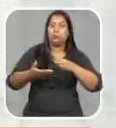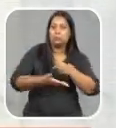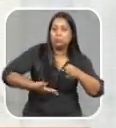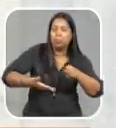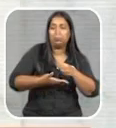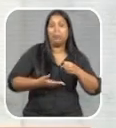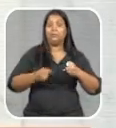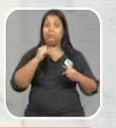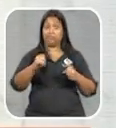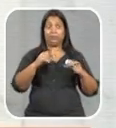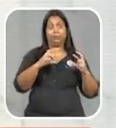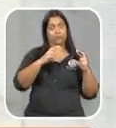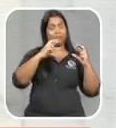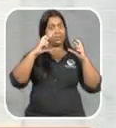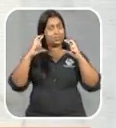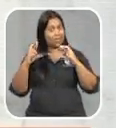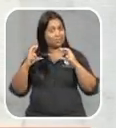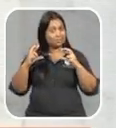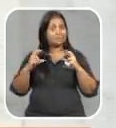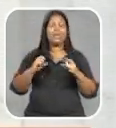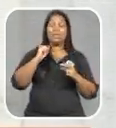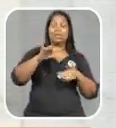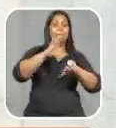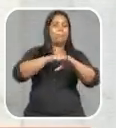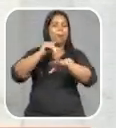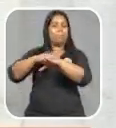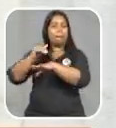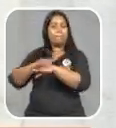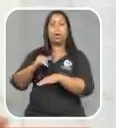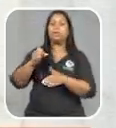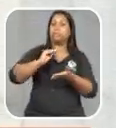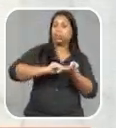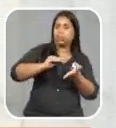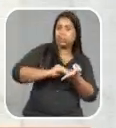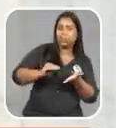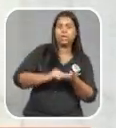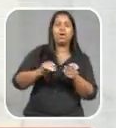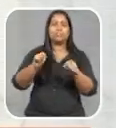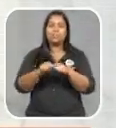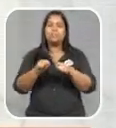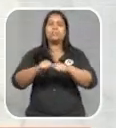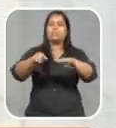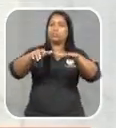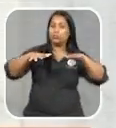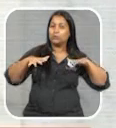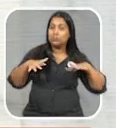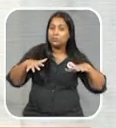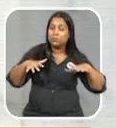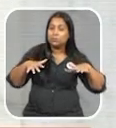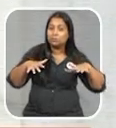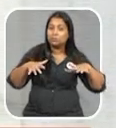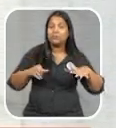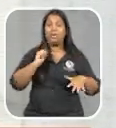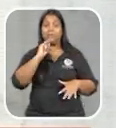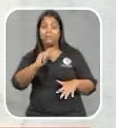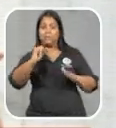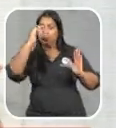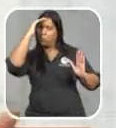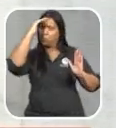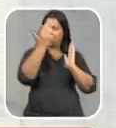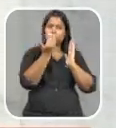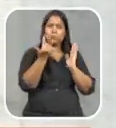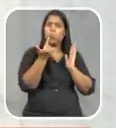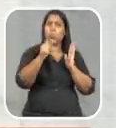audiência pública, se cumprisse um outro papel do parlamento, que ele fica incomodado em cumprir porque vai chatear o governo. Se ele